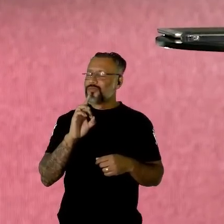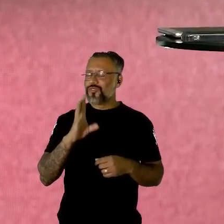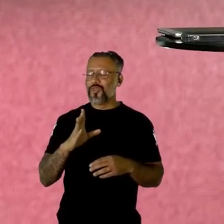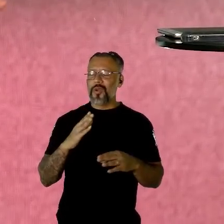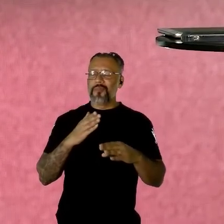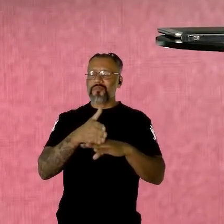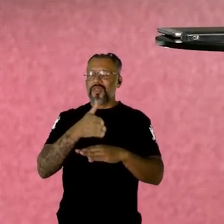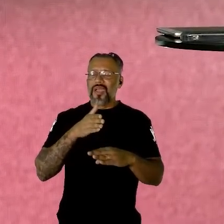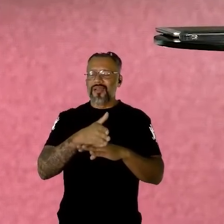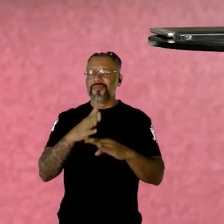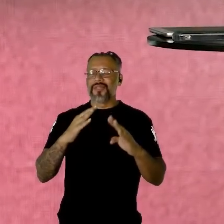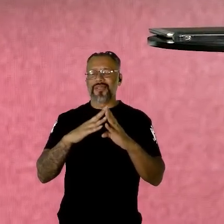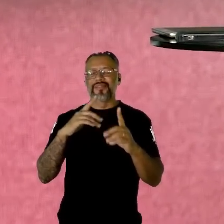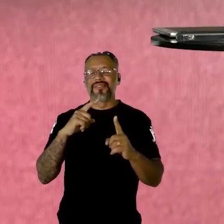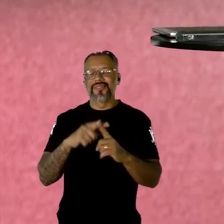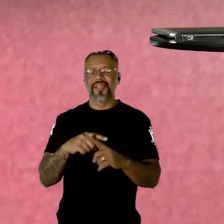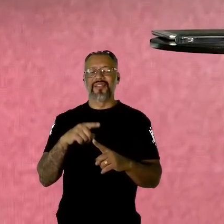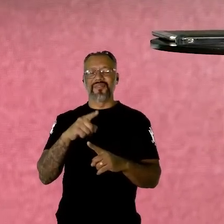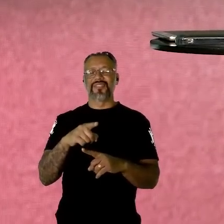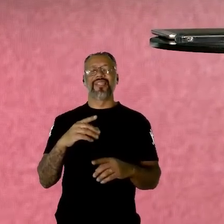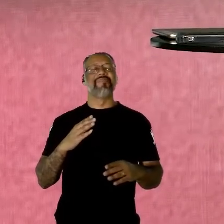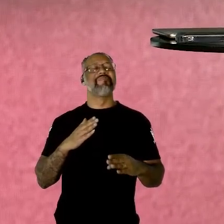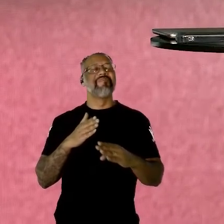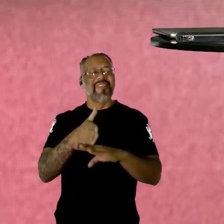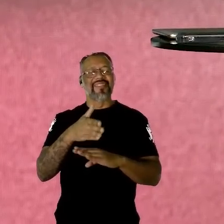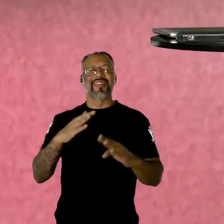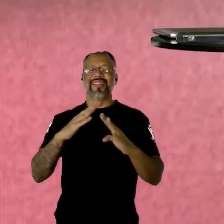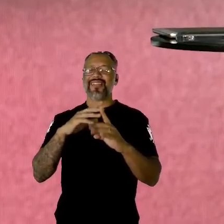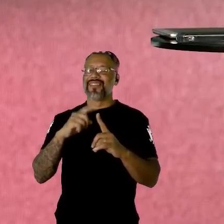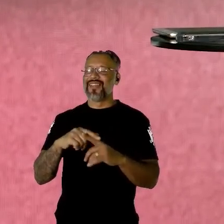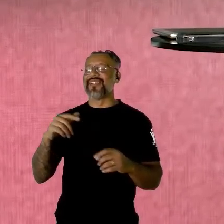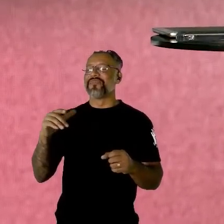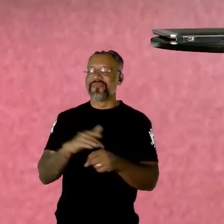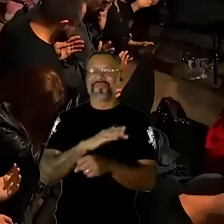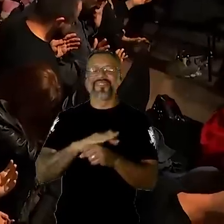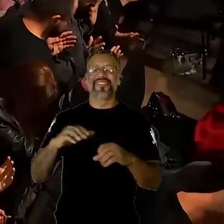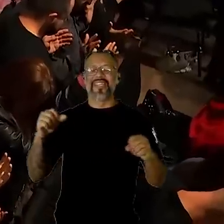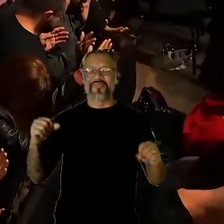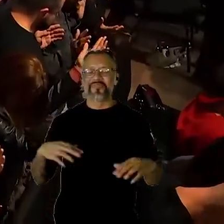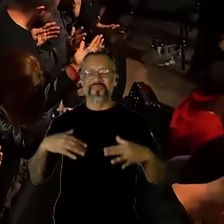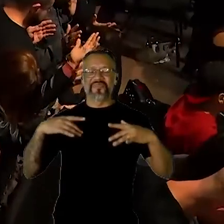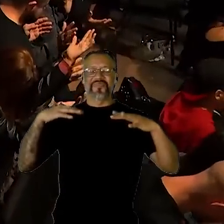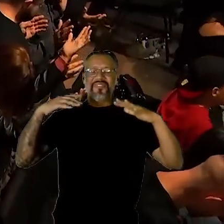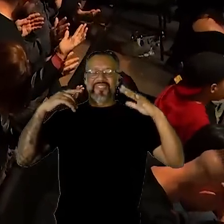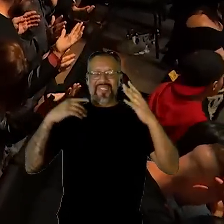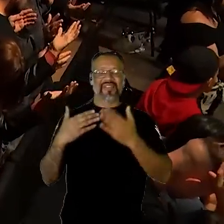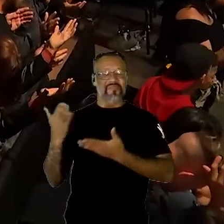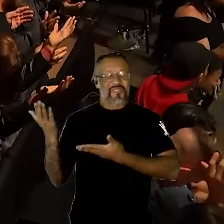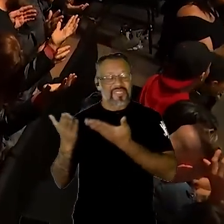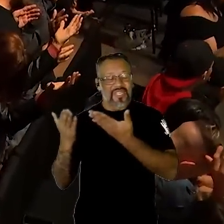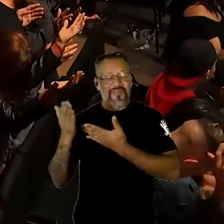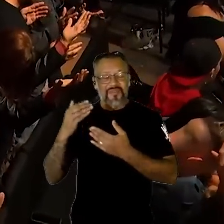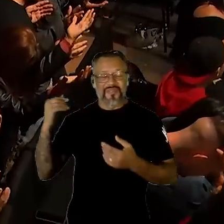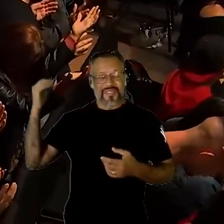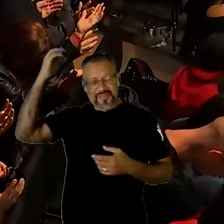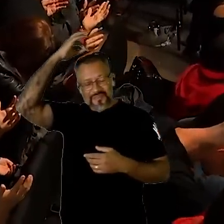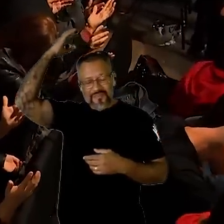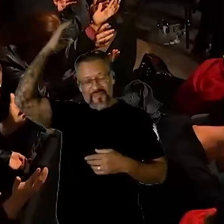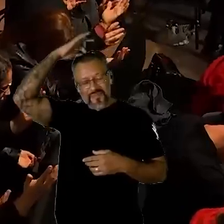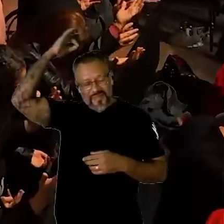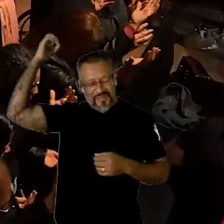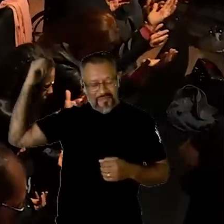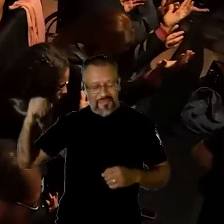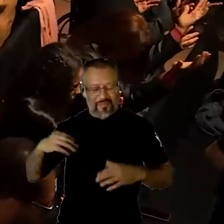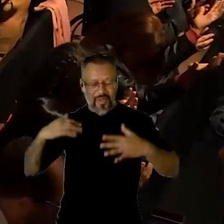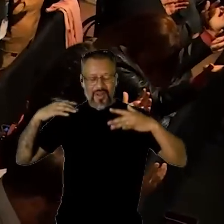para igreja cheio não é cantar é cantar cheio não é orar é orar cheio não é servir é servir cheio não